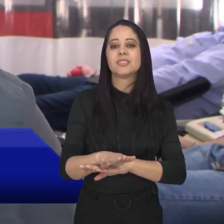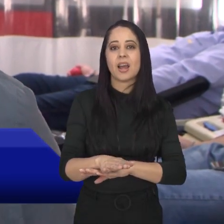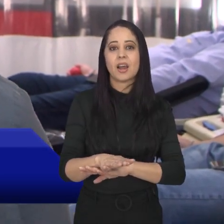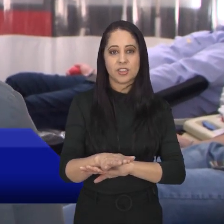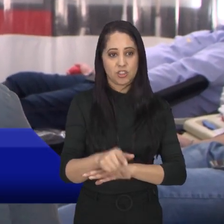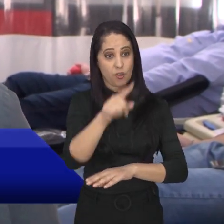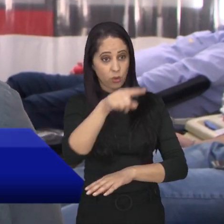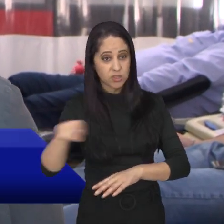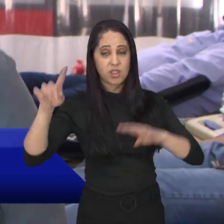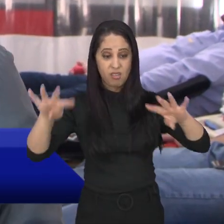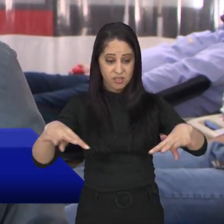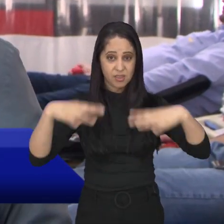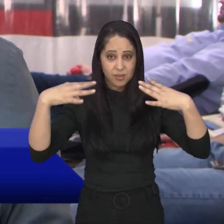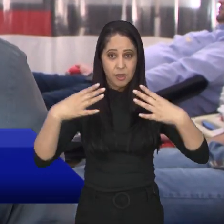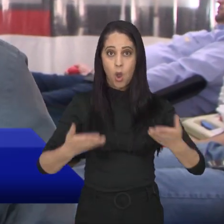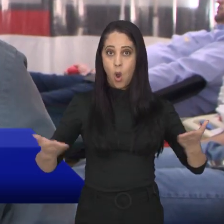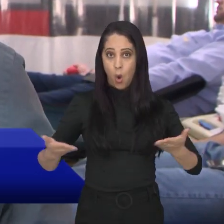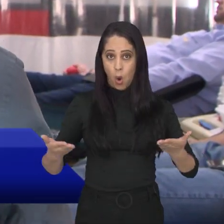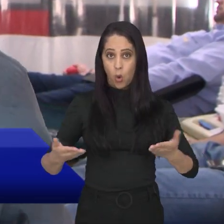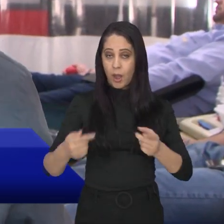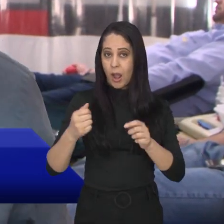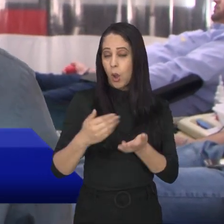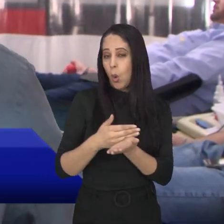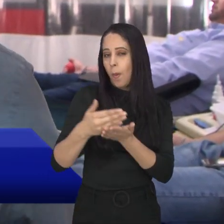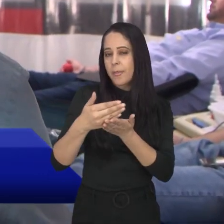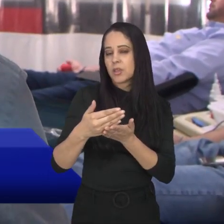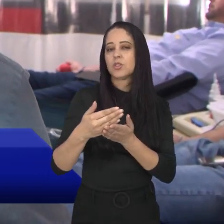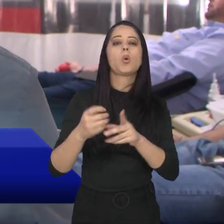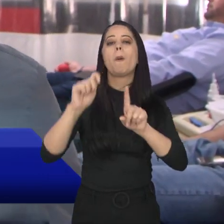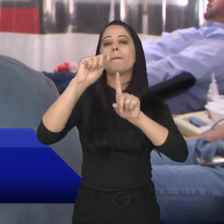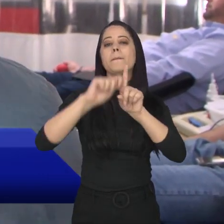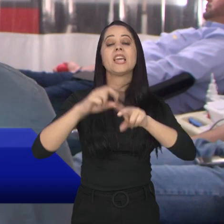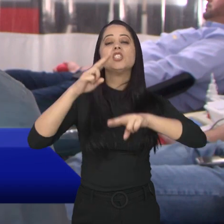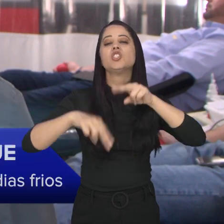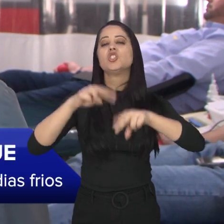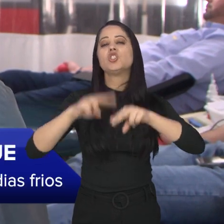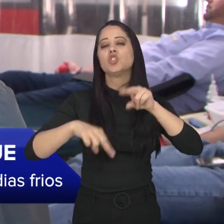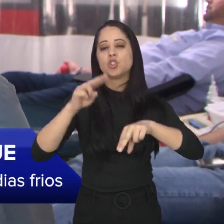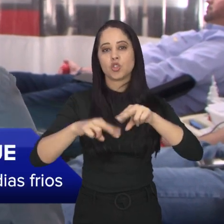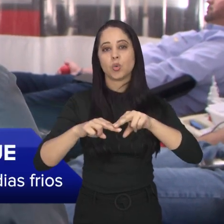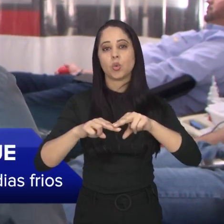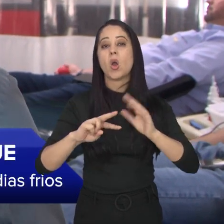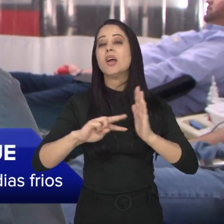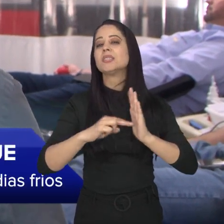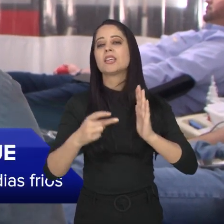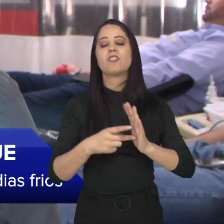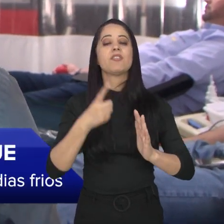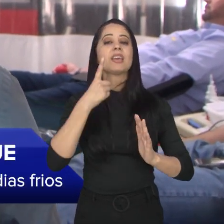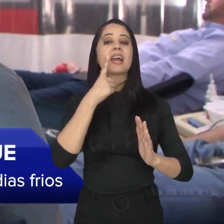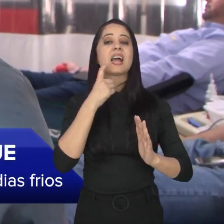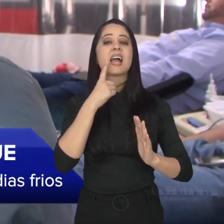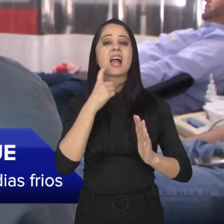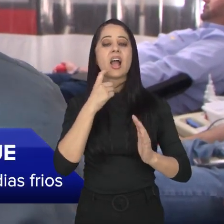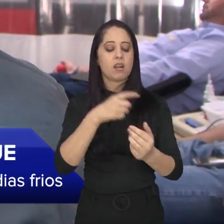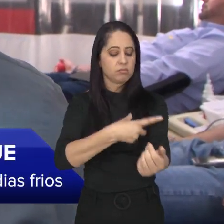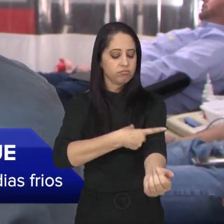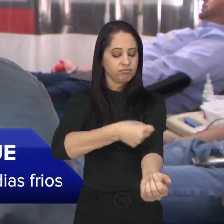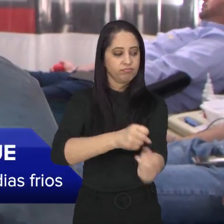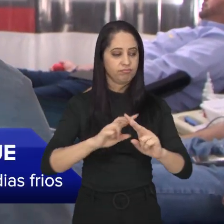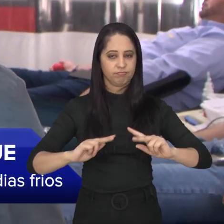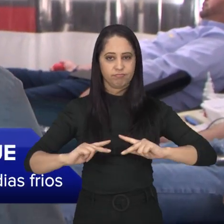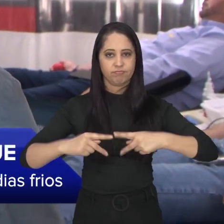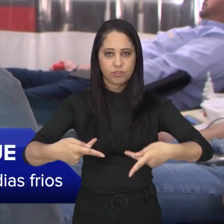E a solidariedade está em alta este mês e junho tem um dia dedicado para valorizar os doadores de sangue. É mês também da